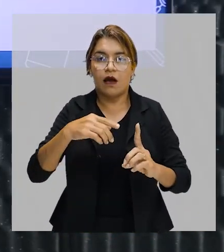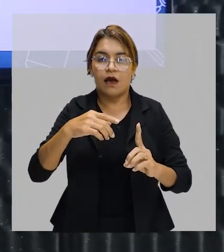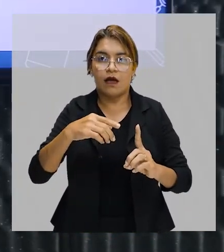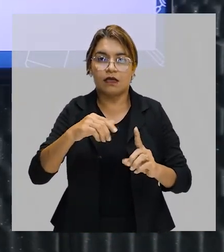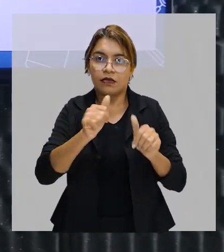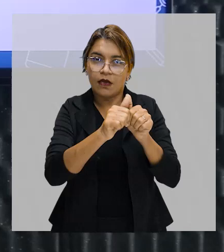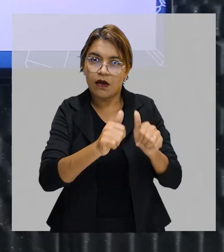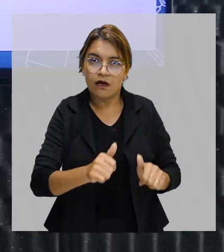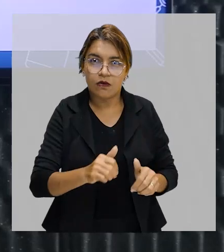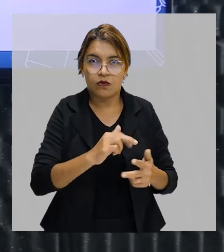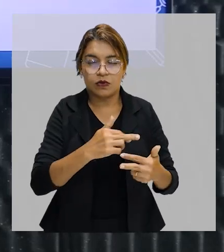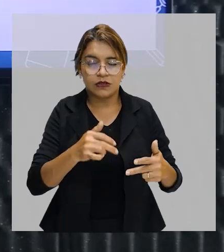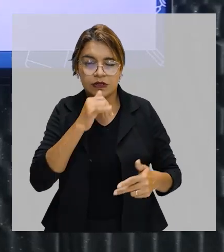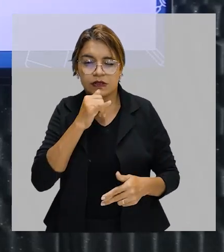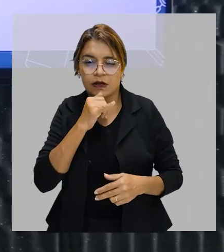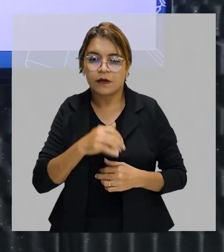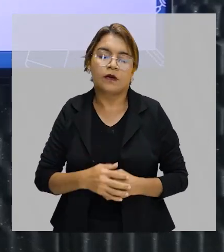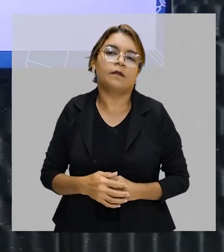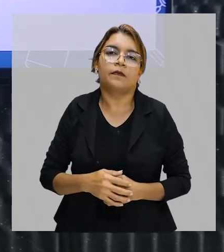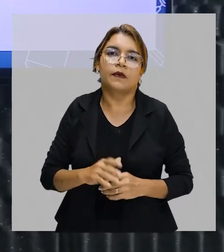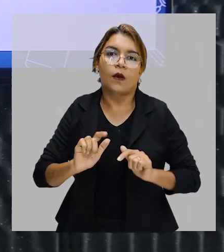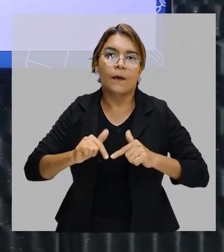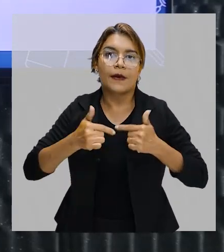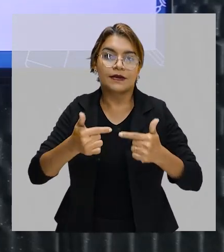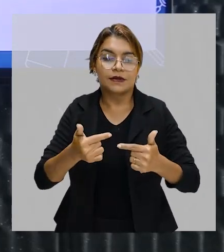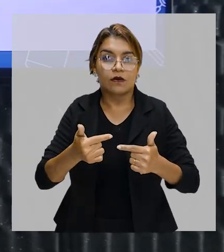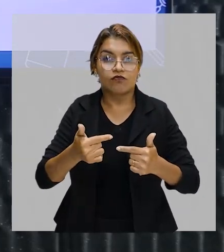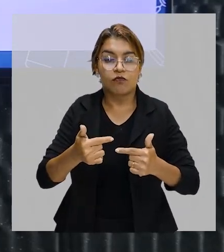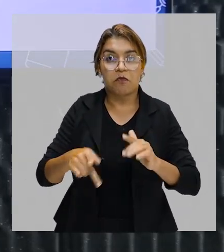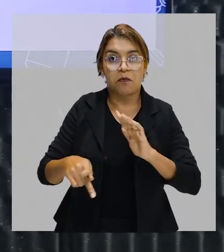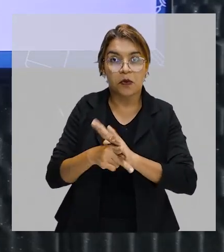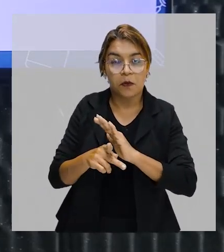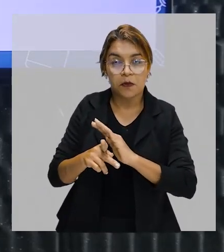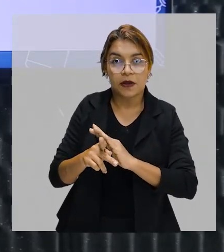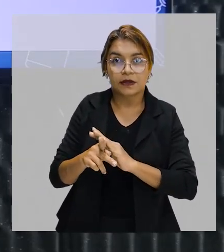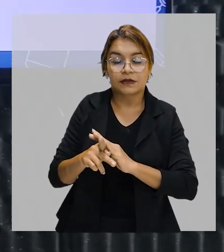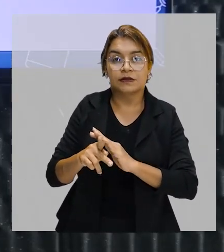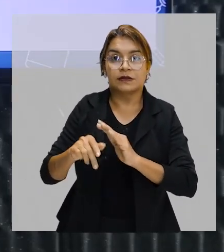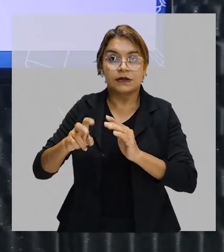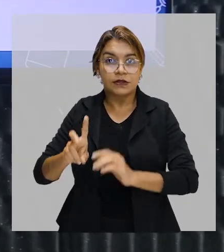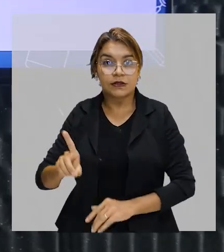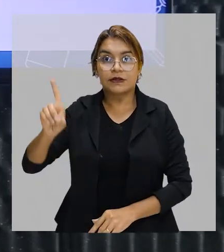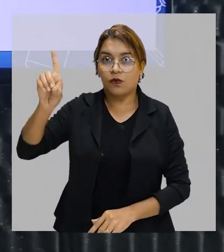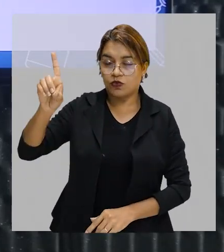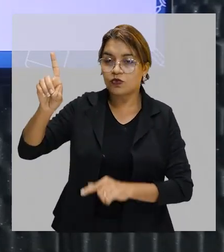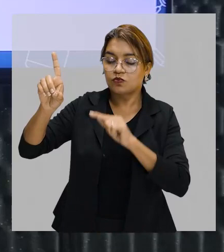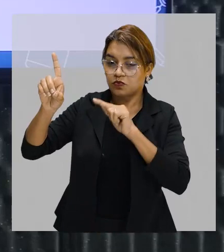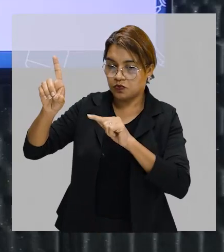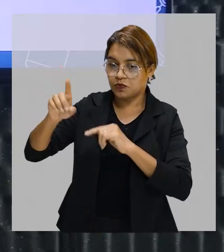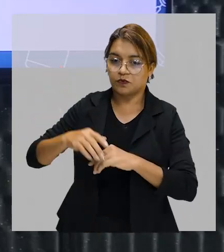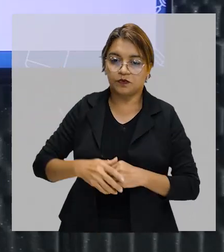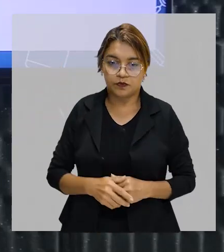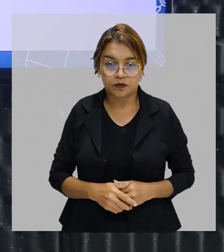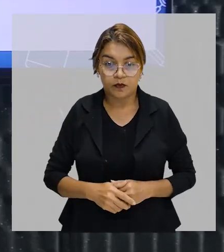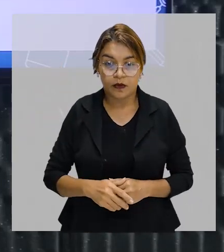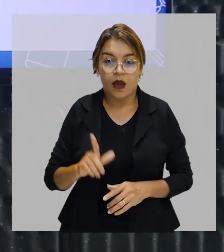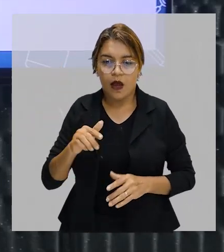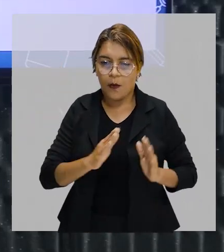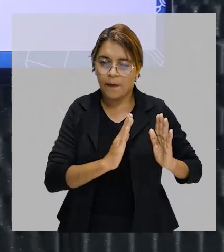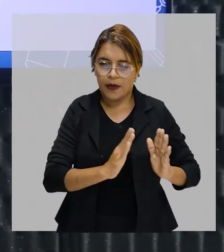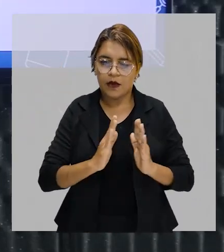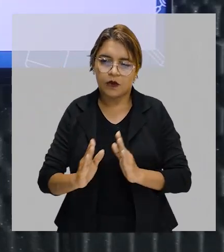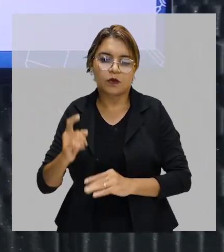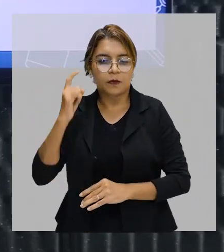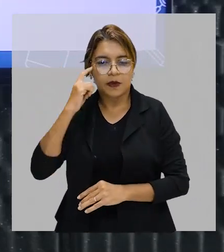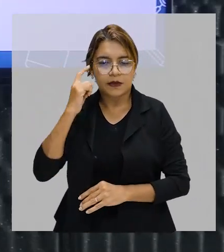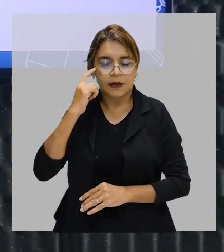ação divina, a ação do sobrenatural. O estado teológico vai ser uma etapa do pensamento, né, do